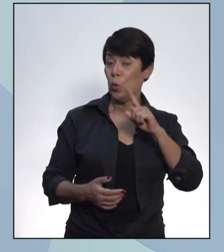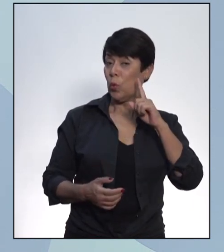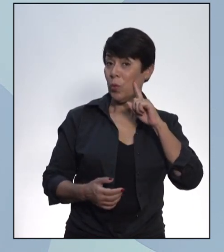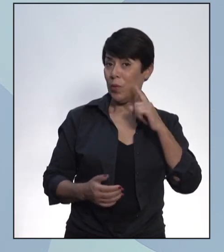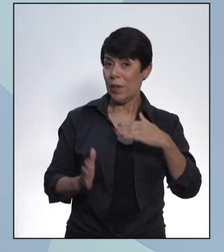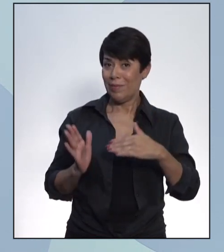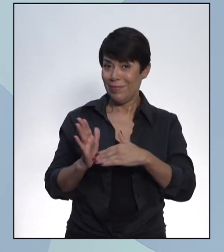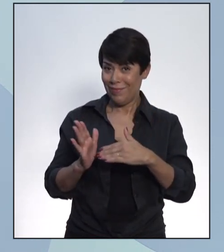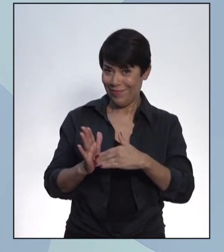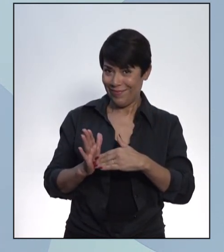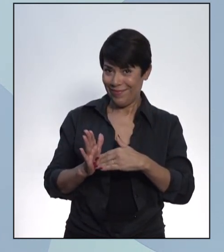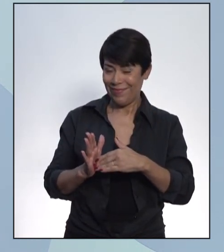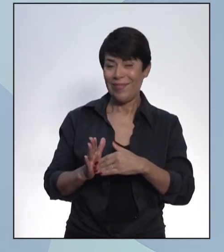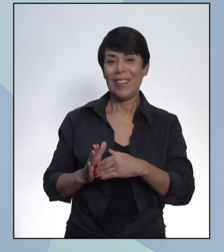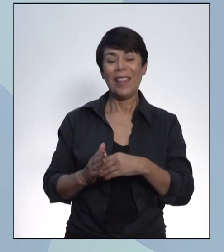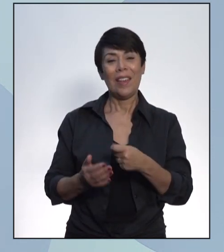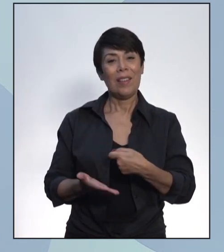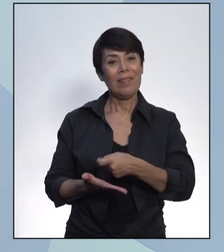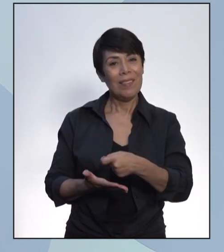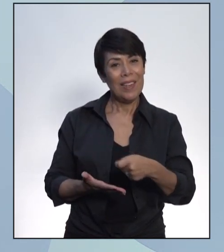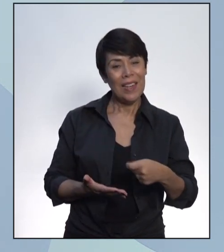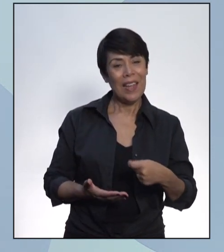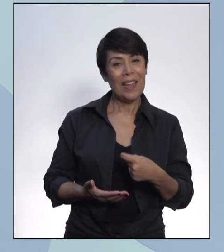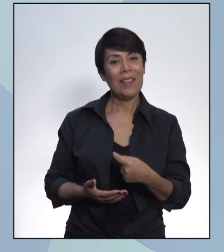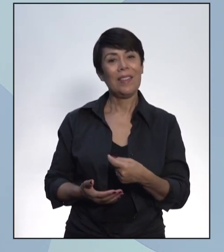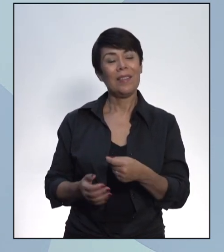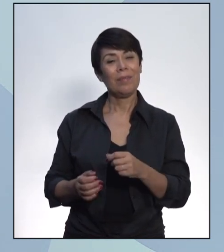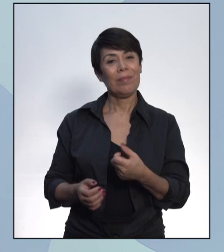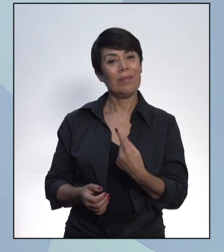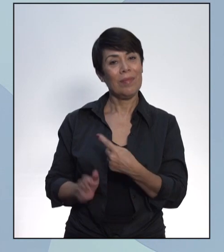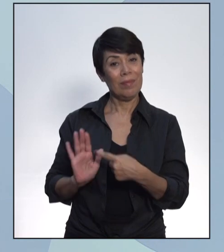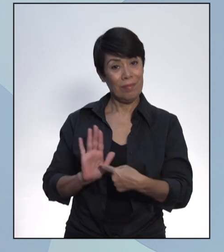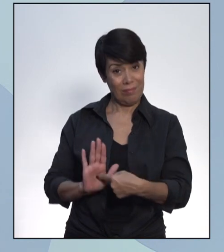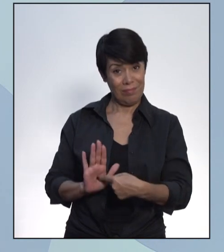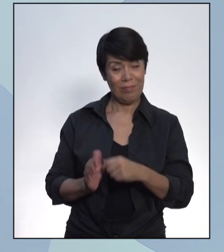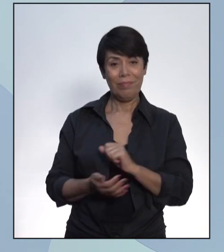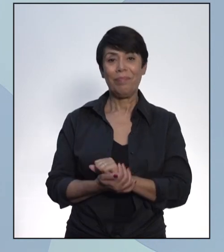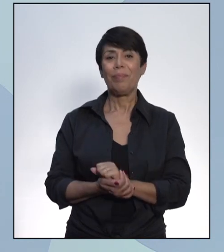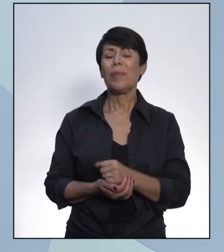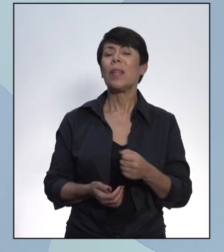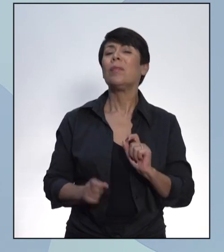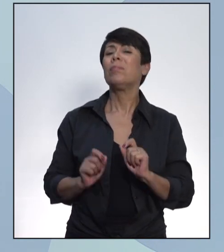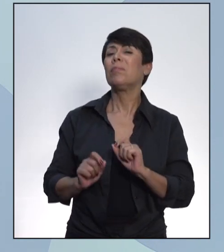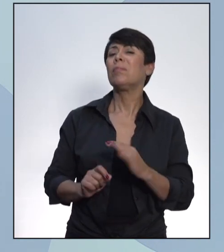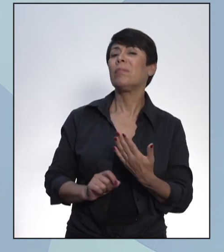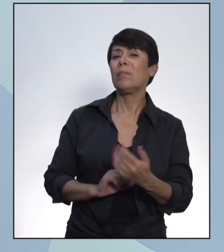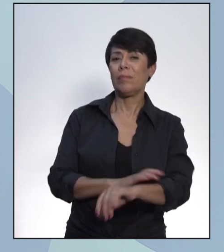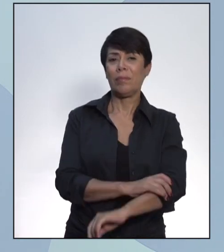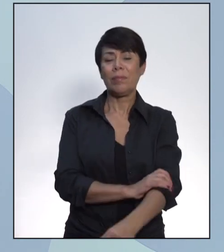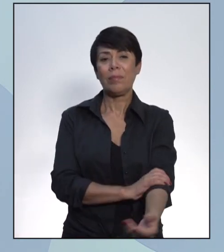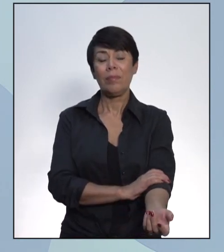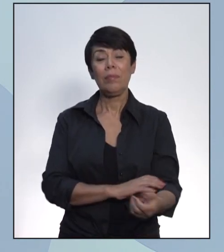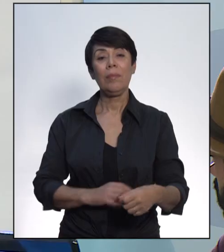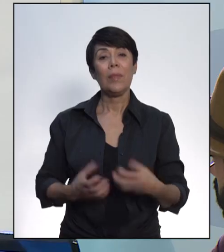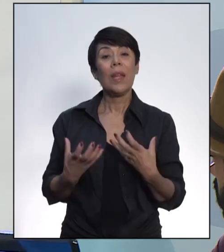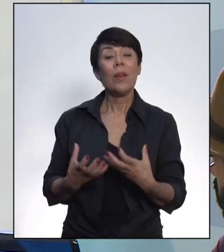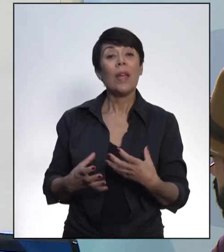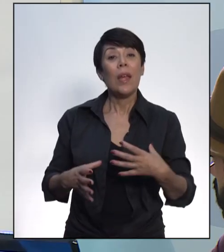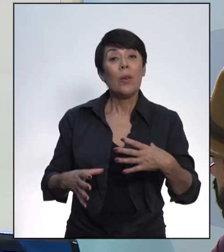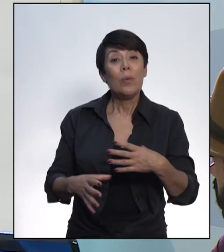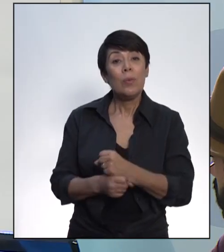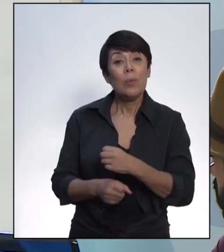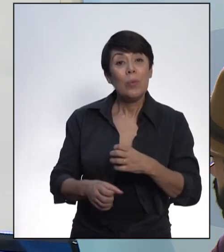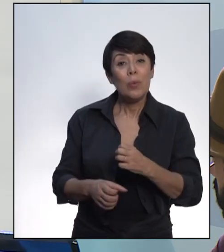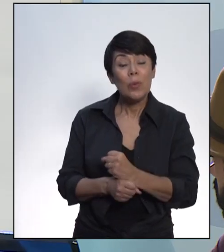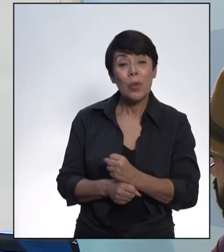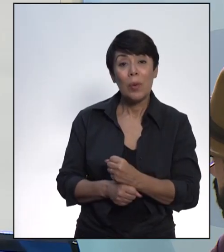dia, lá no final, eu entreguei essa quantidade. Aí, o que acontece? Eu quero a somatória